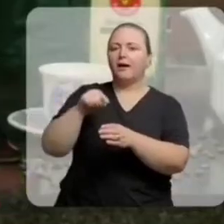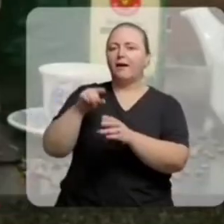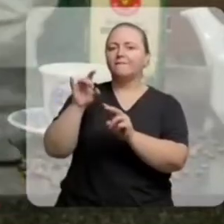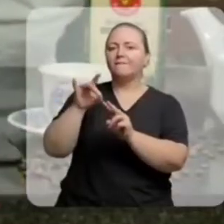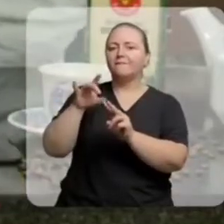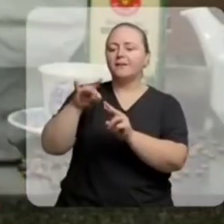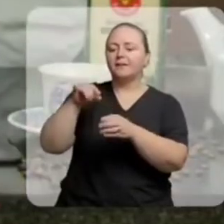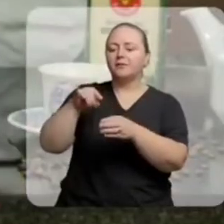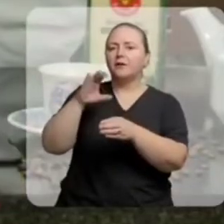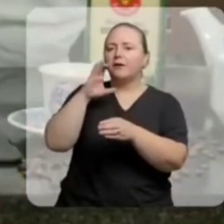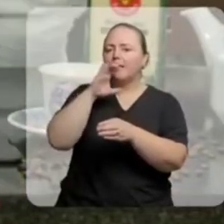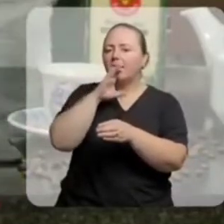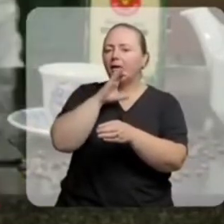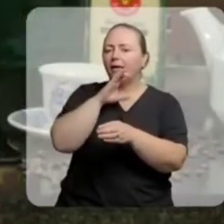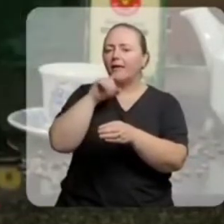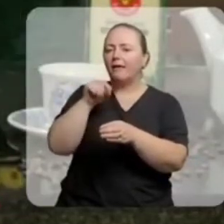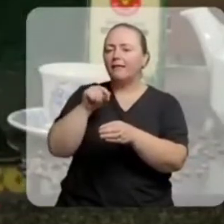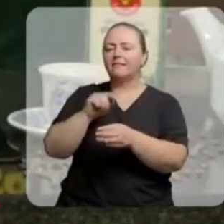Descartar.